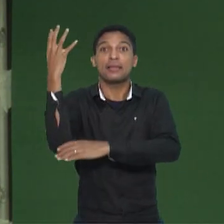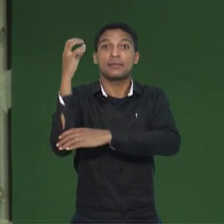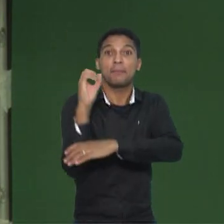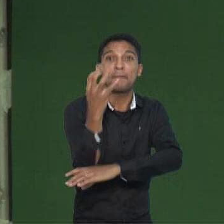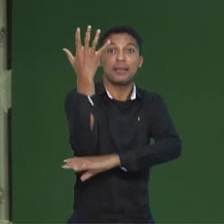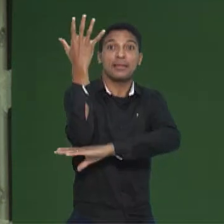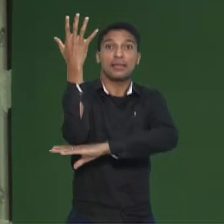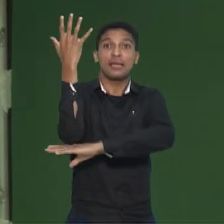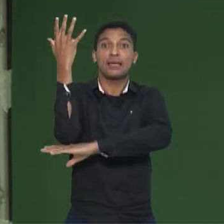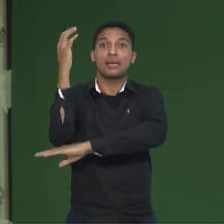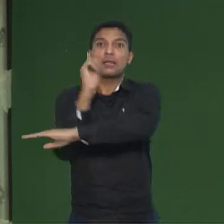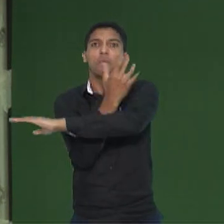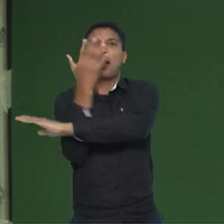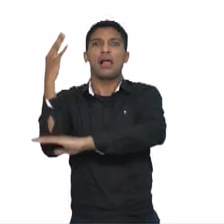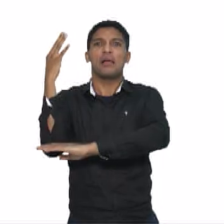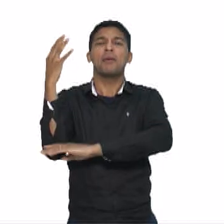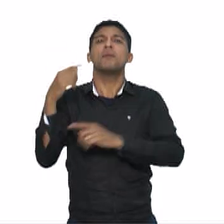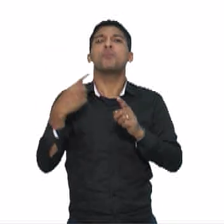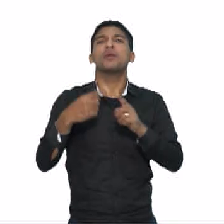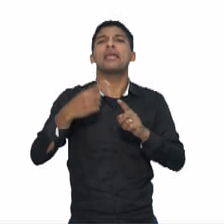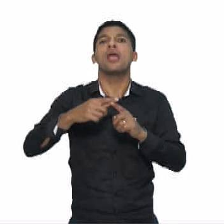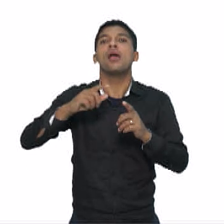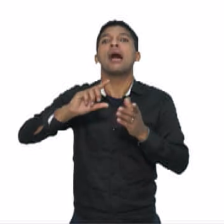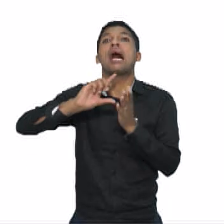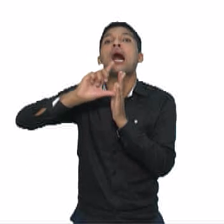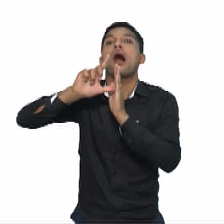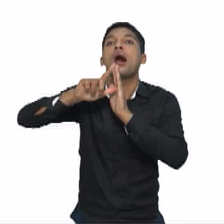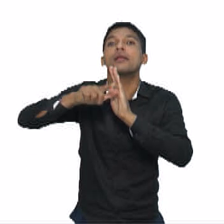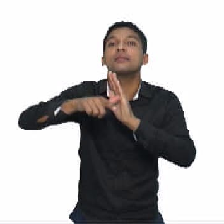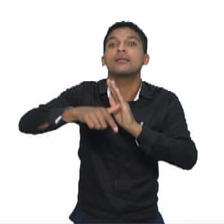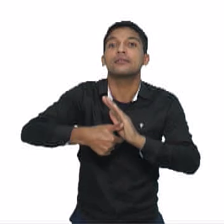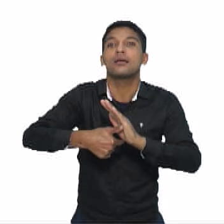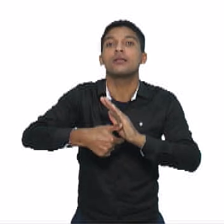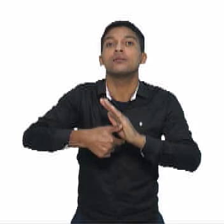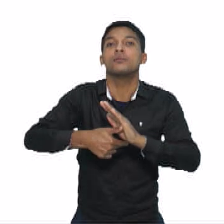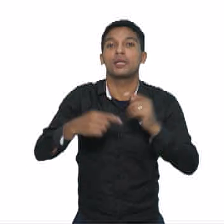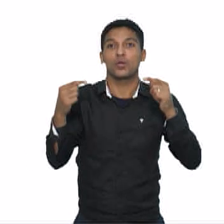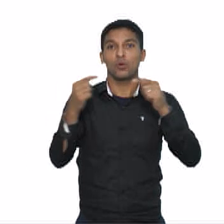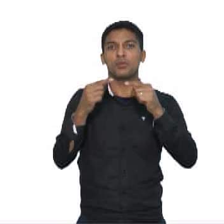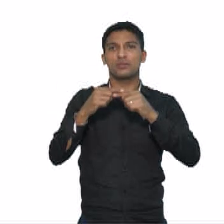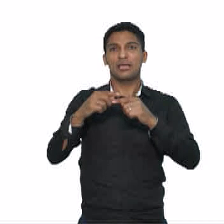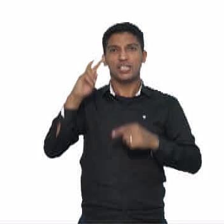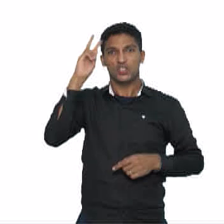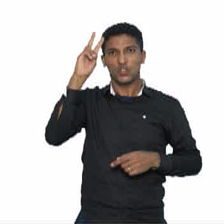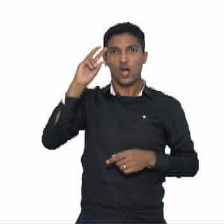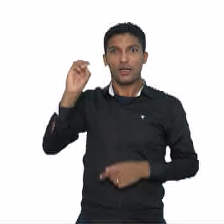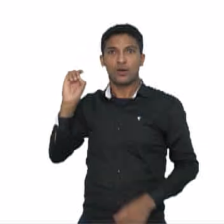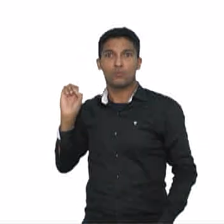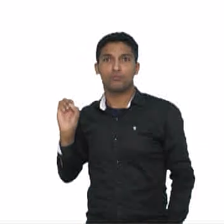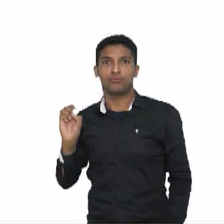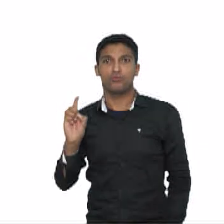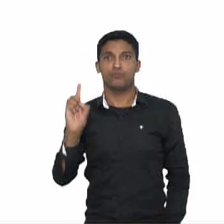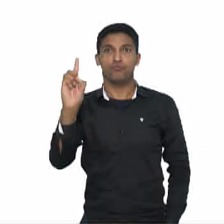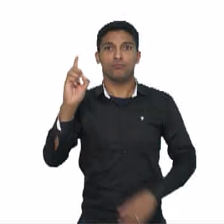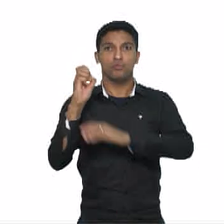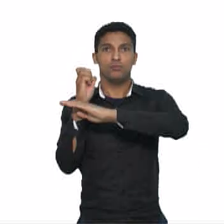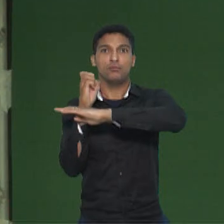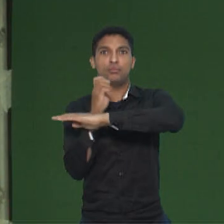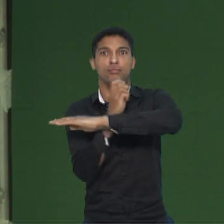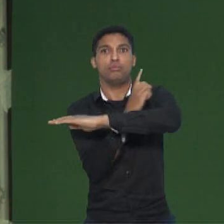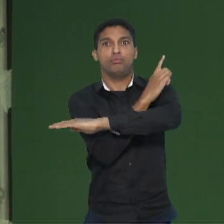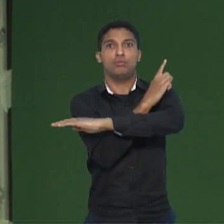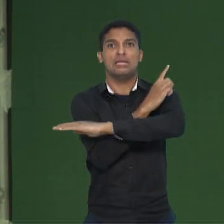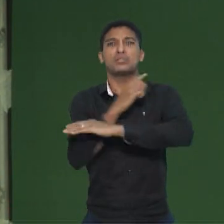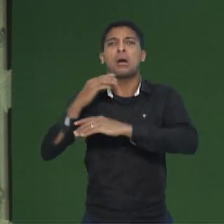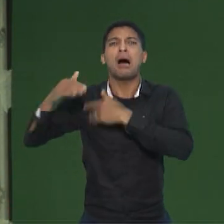foi desenvolvida tão tarde, considerando a nossa história evolutiva? Olha só, a Embrapa, não é